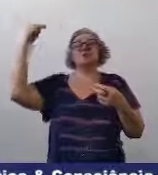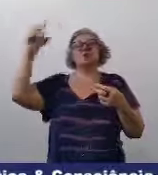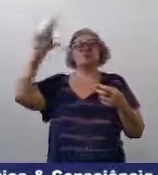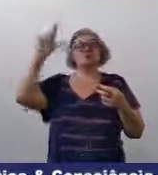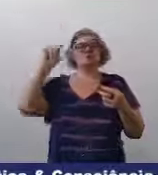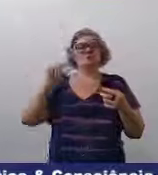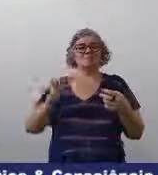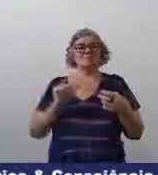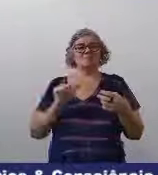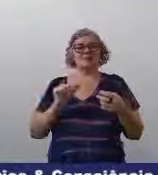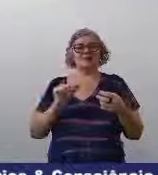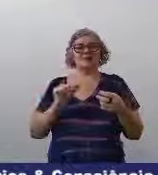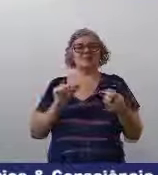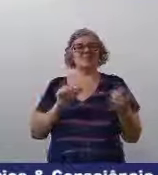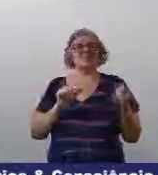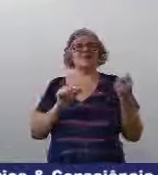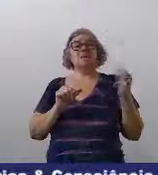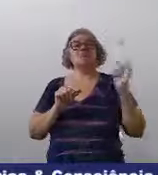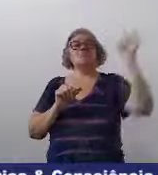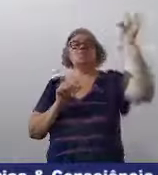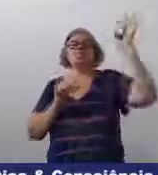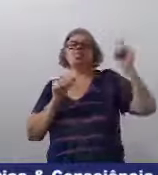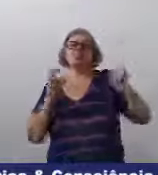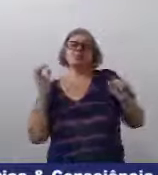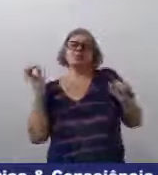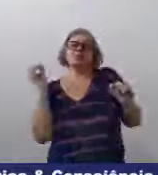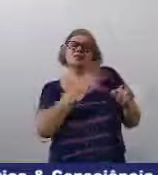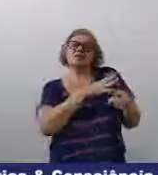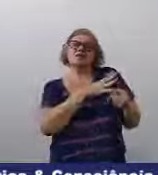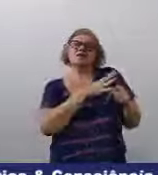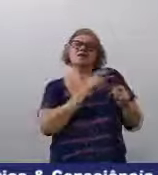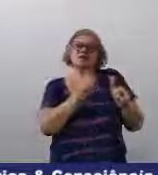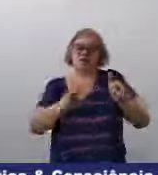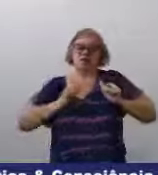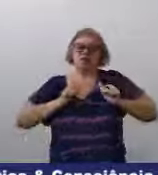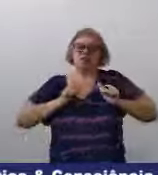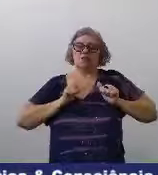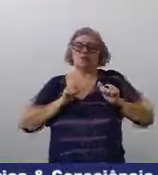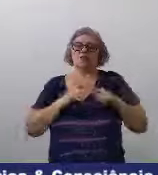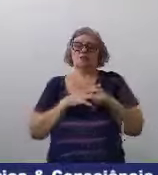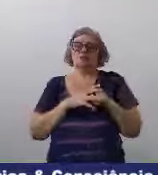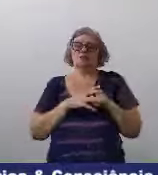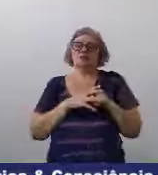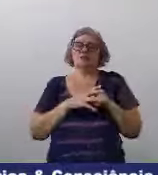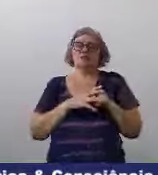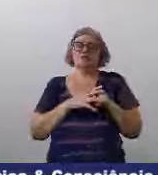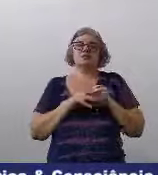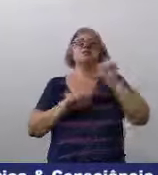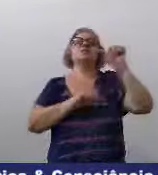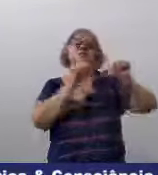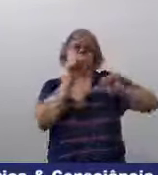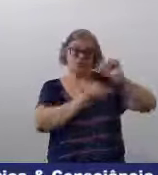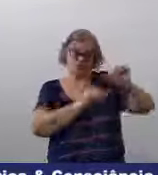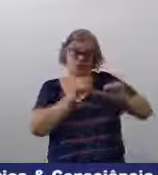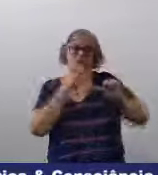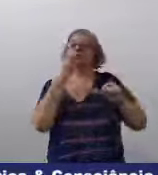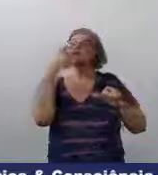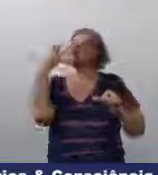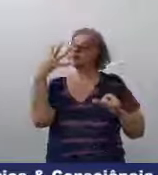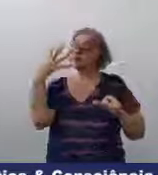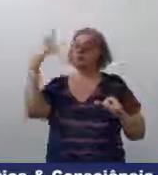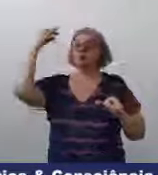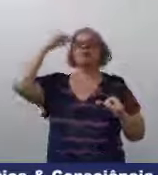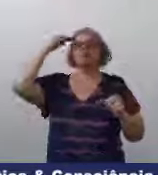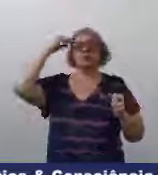cérebro são inibidas para fortalecer a ideia de fuga, de defesa, de resistência. Ao contrário, os